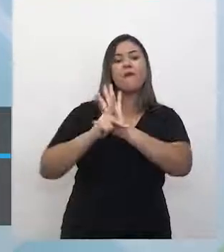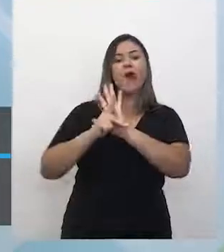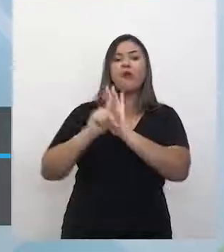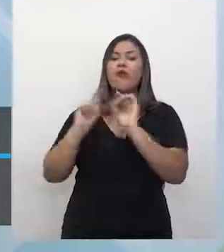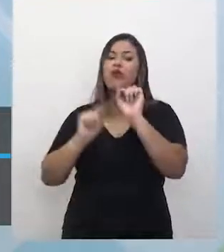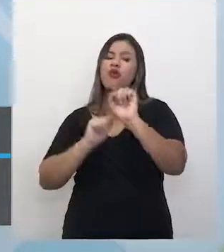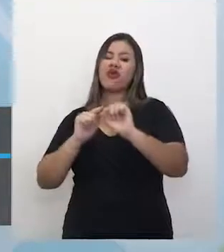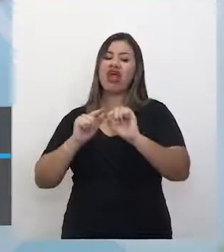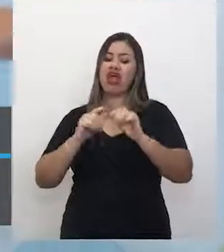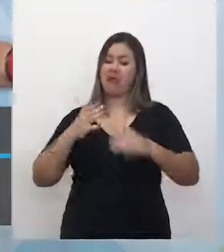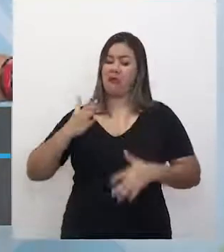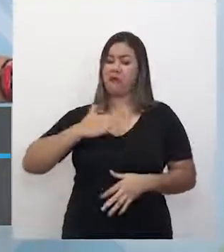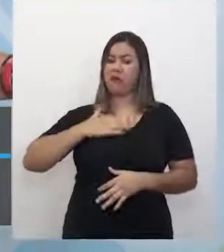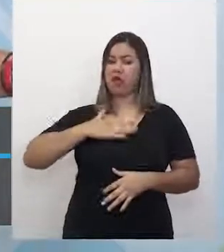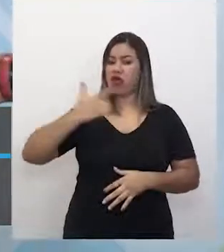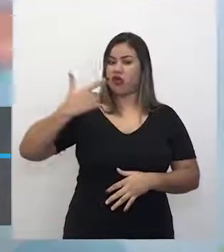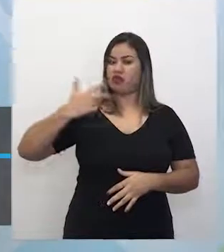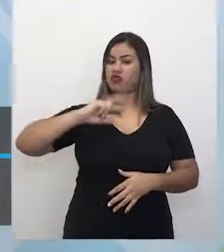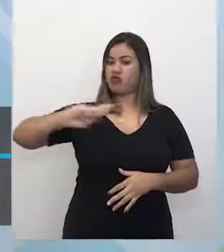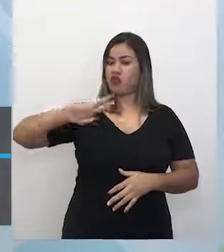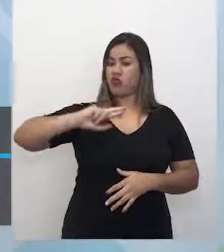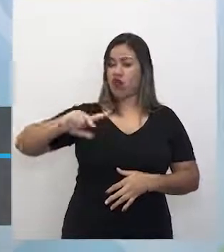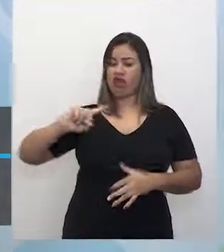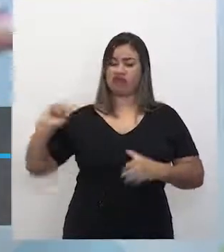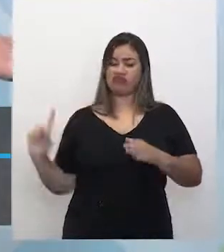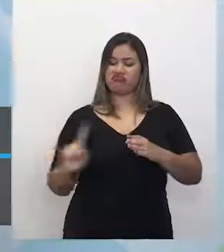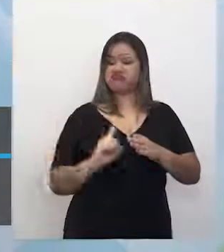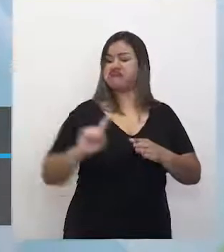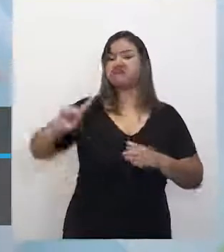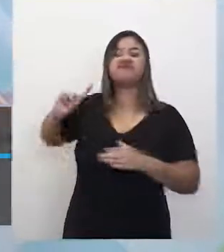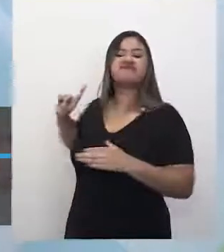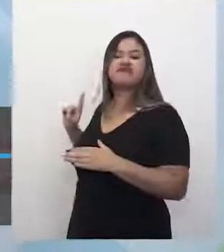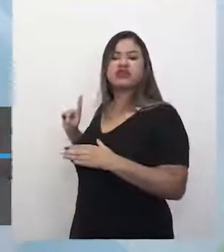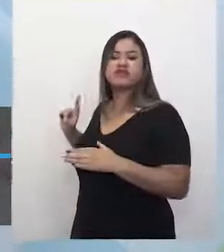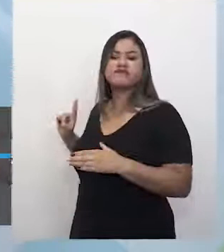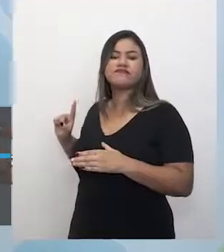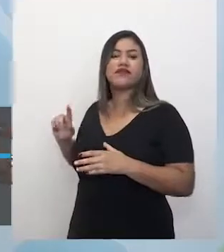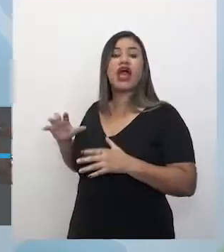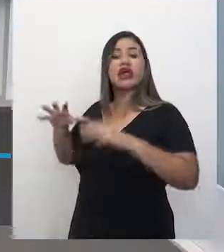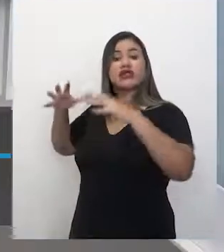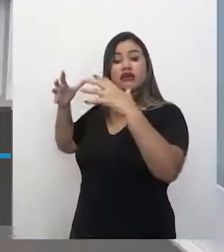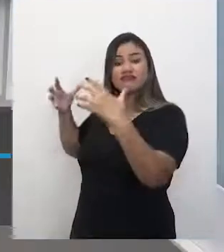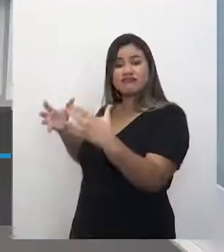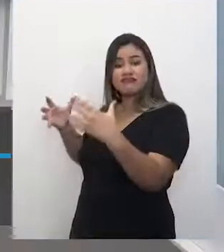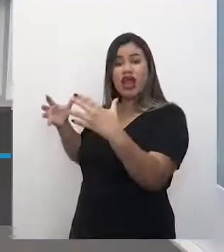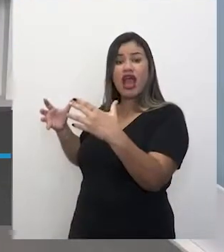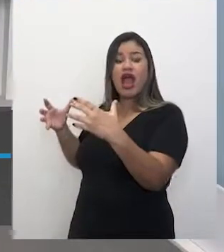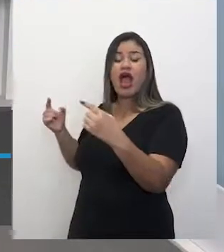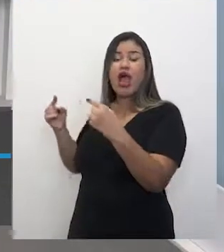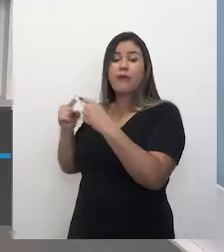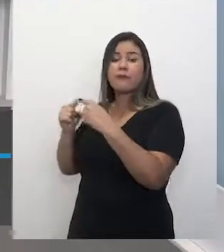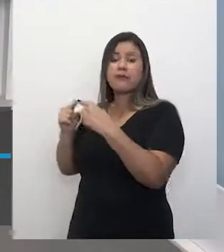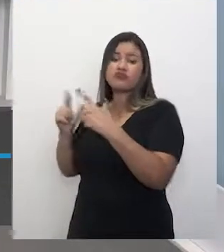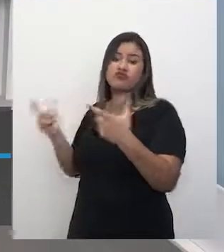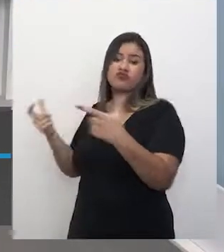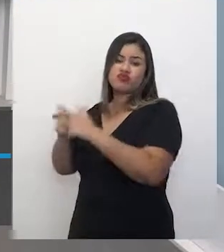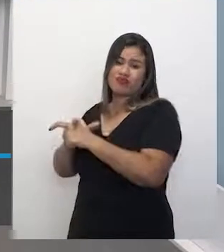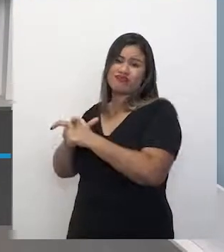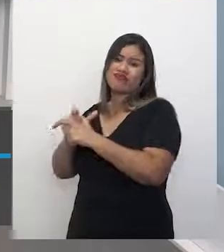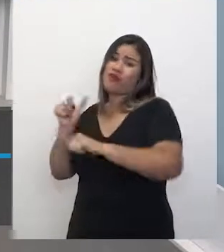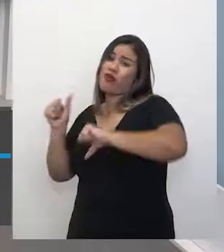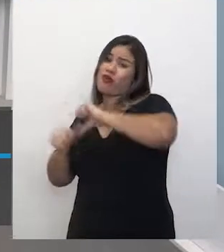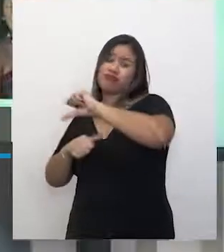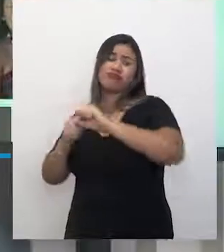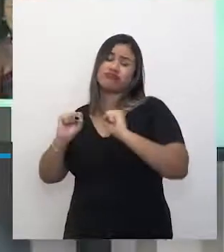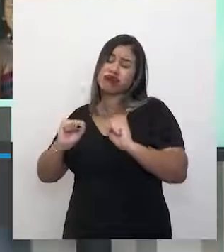não me pertence, não faz parte daquilo. E aí a minoria acaba virando maioria. Perfeito. E outro elemento importante,